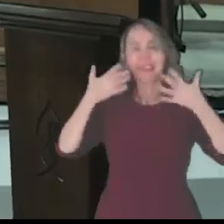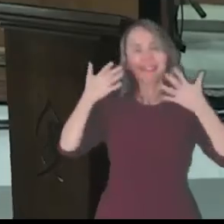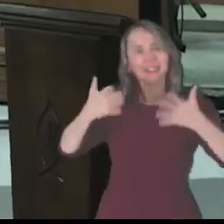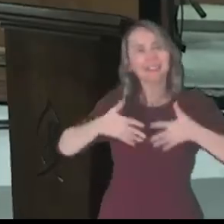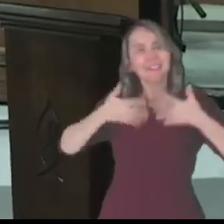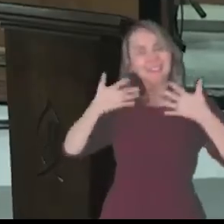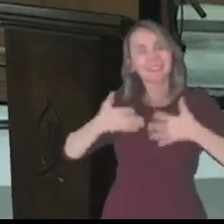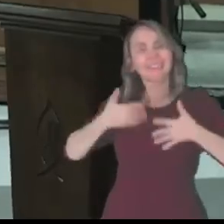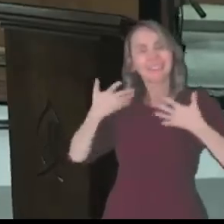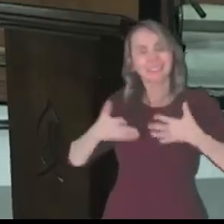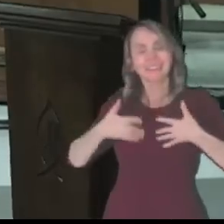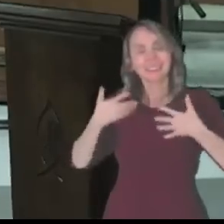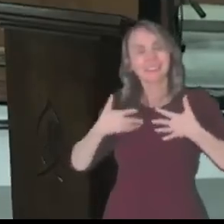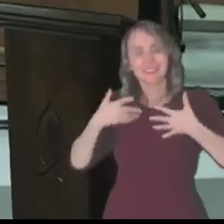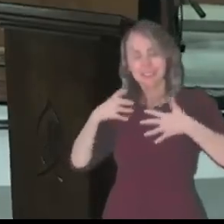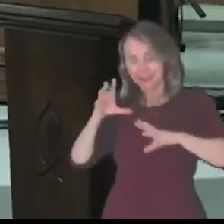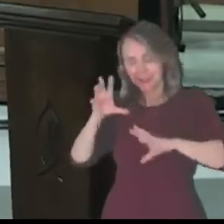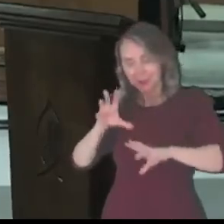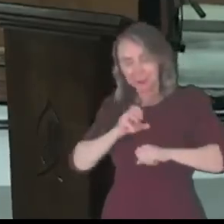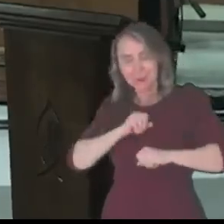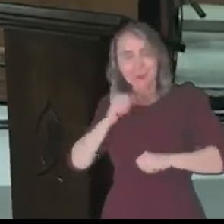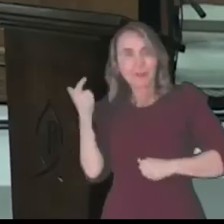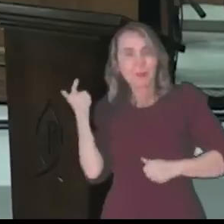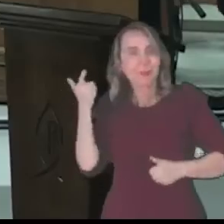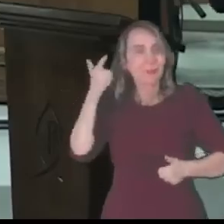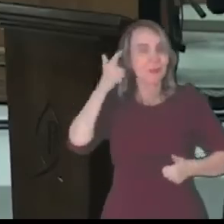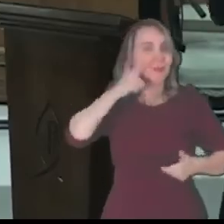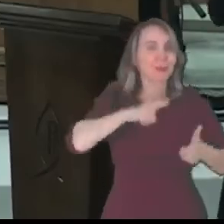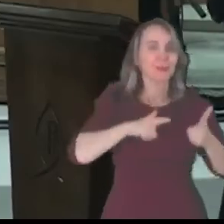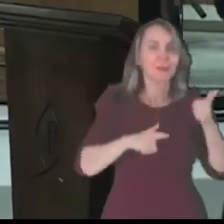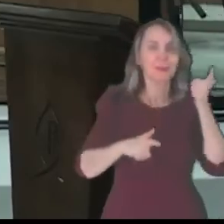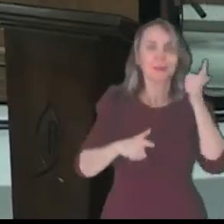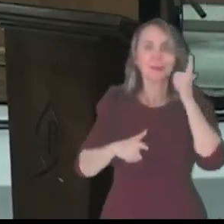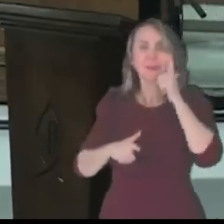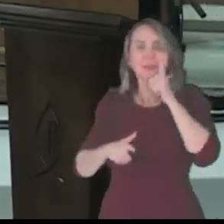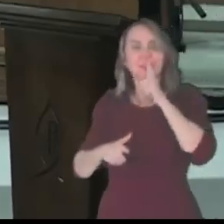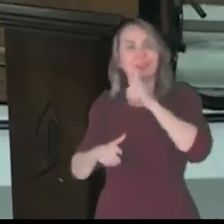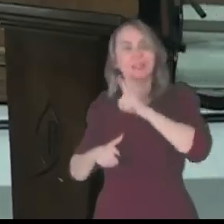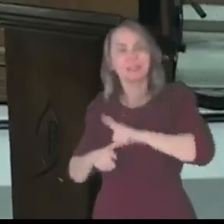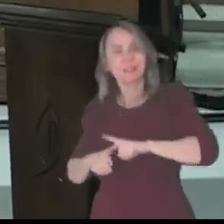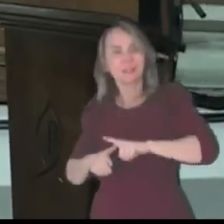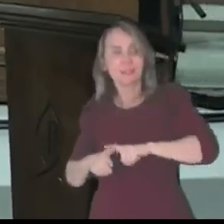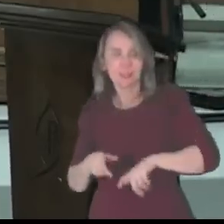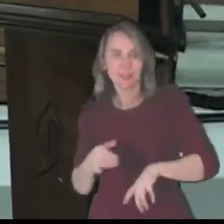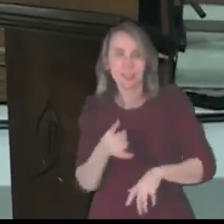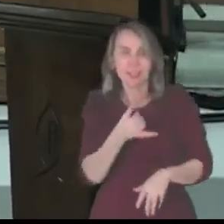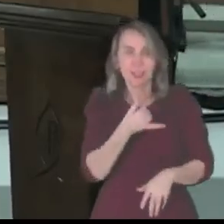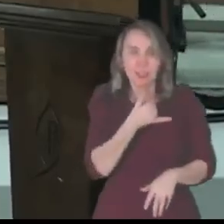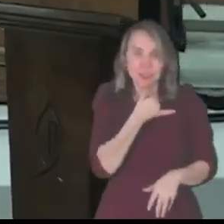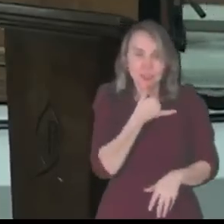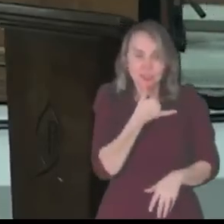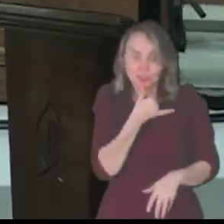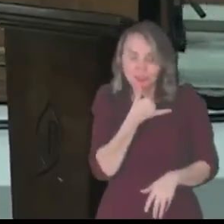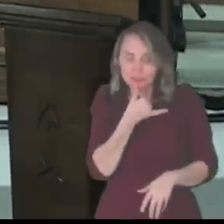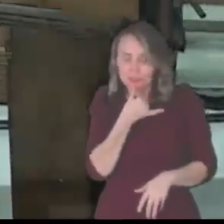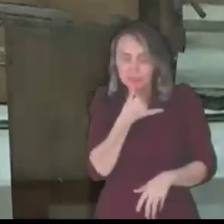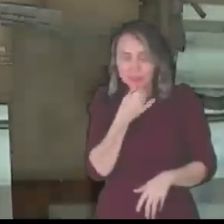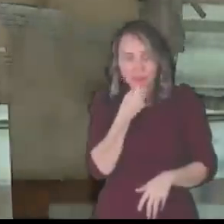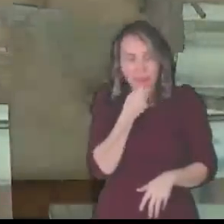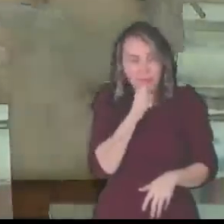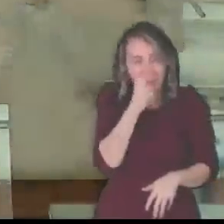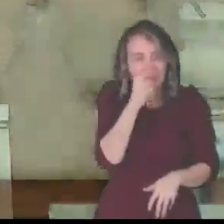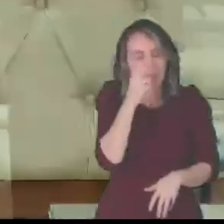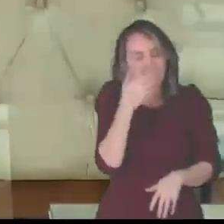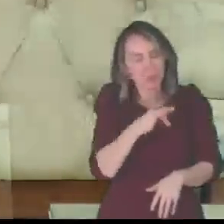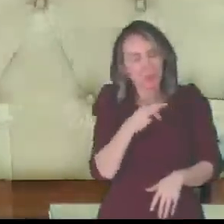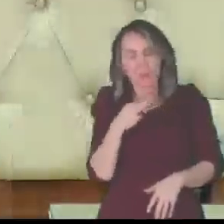alcançarão e deles fugirá a tristeza e o gemido quem